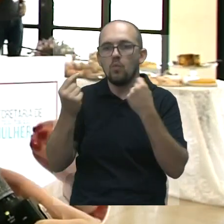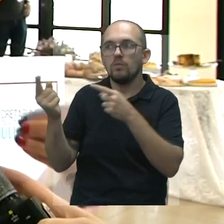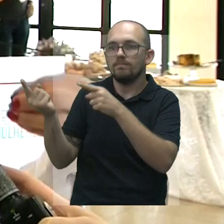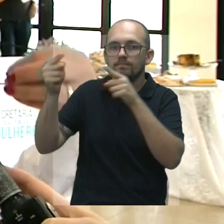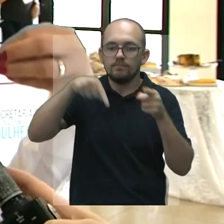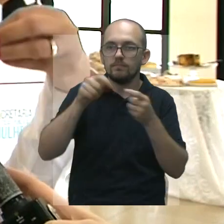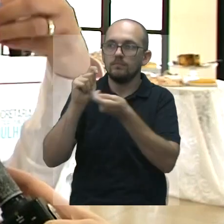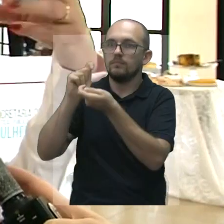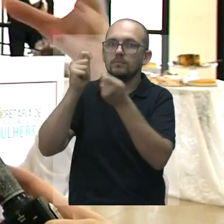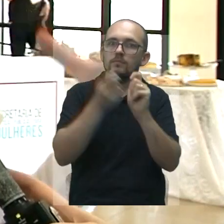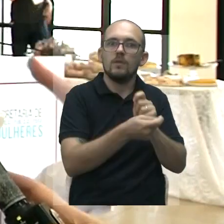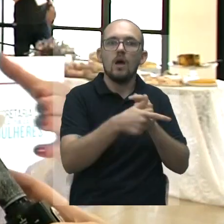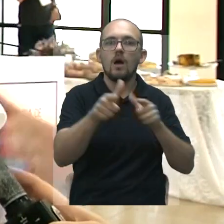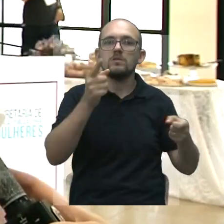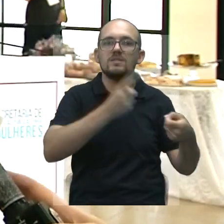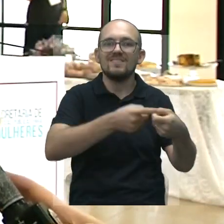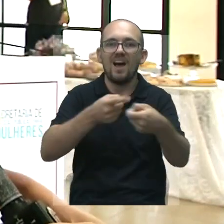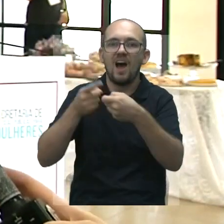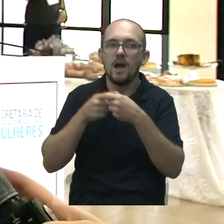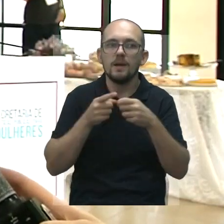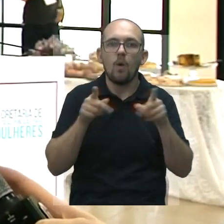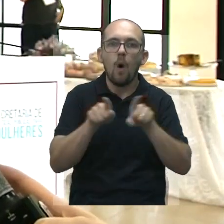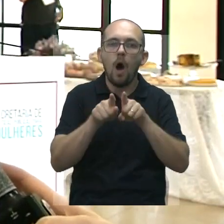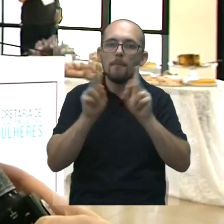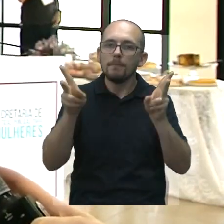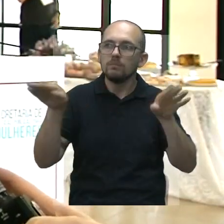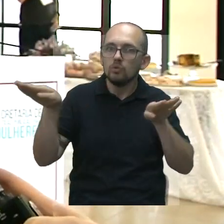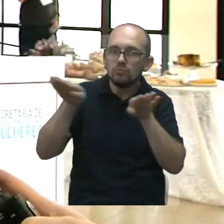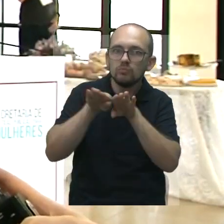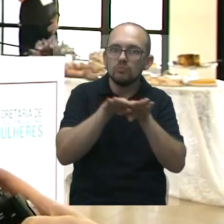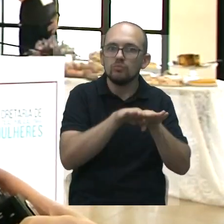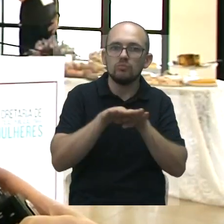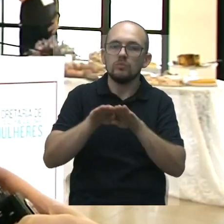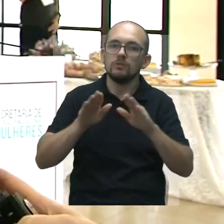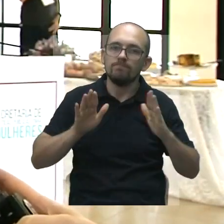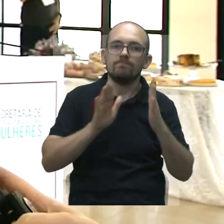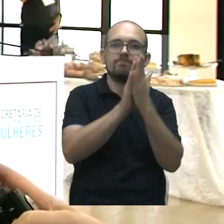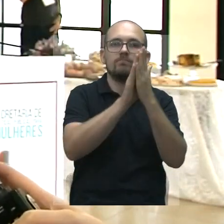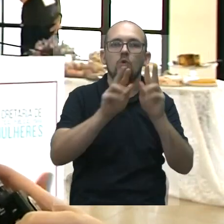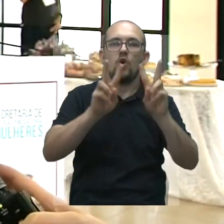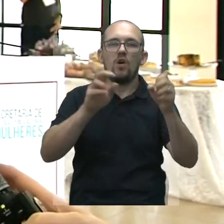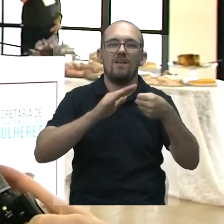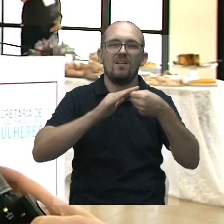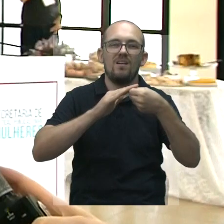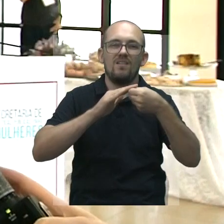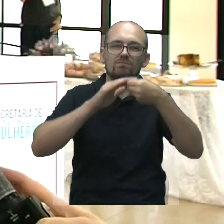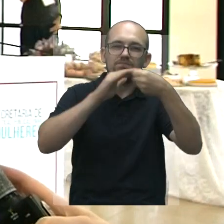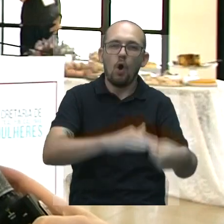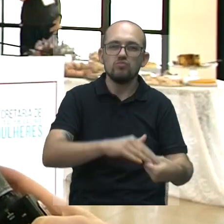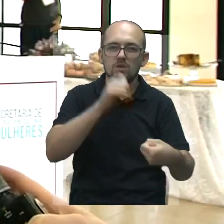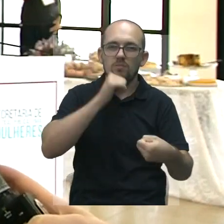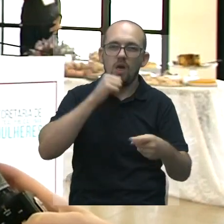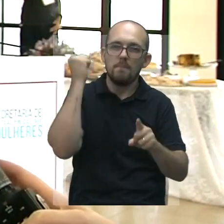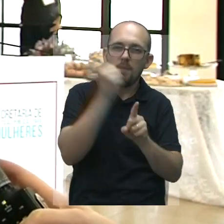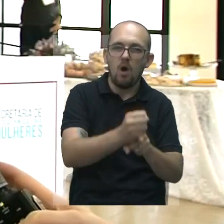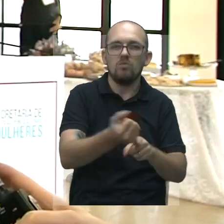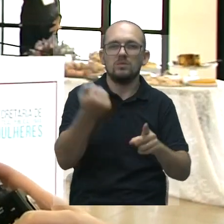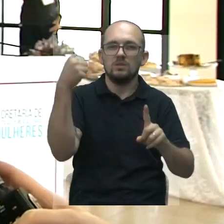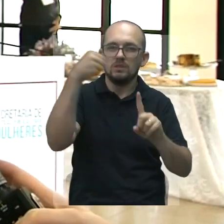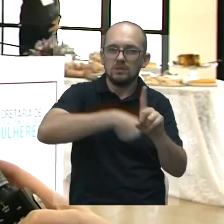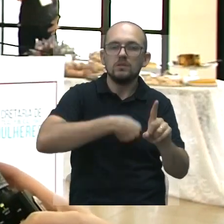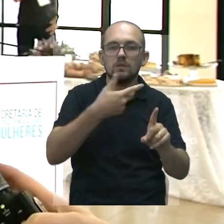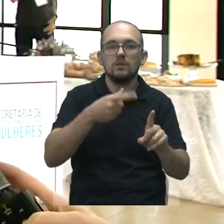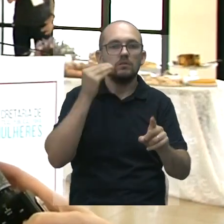tratar na mesma linha de atendimento, de enfrentamento à violência. O que a gente percebe com isso? A gente